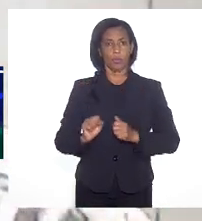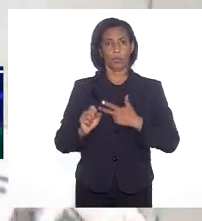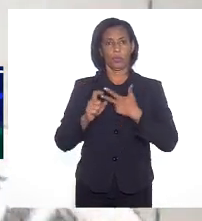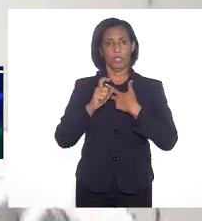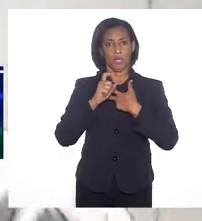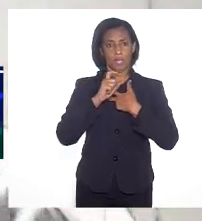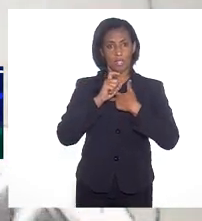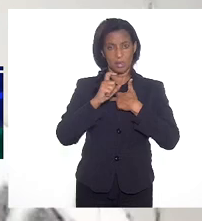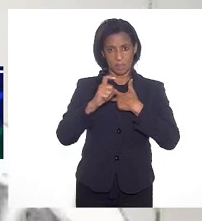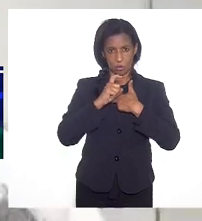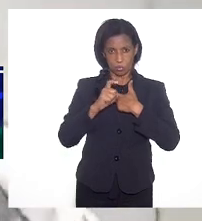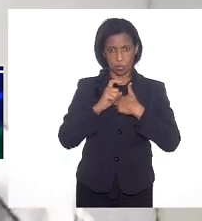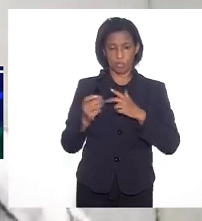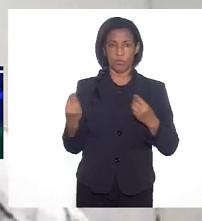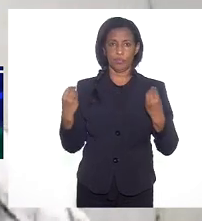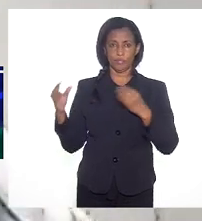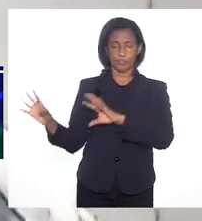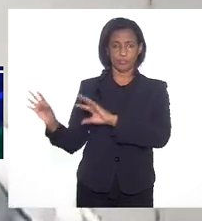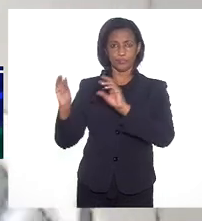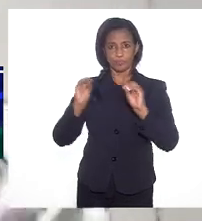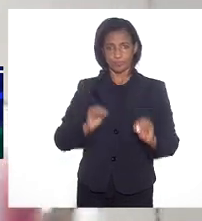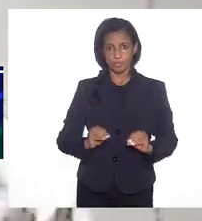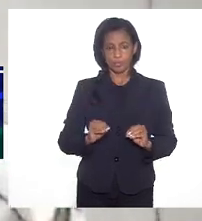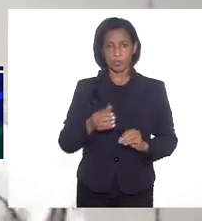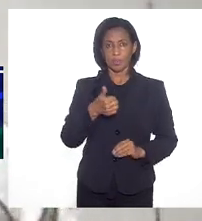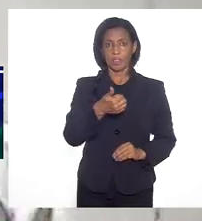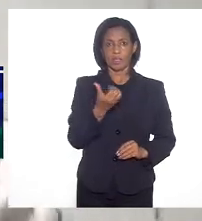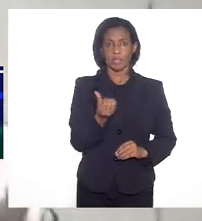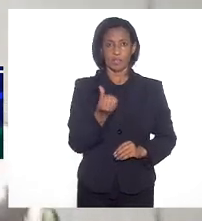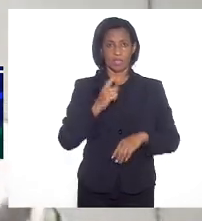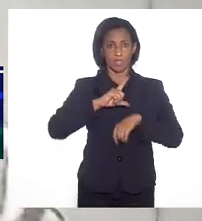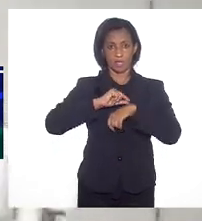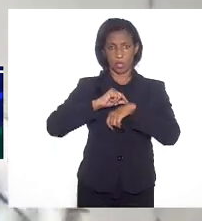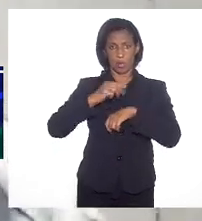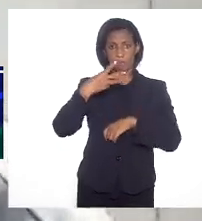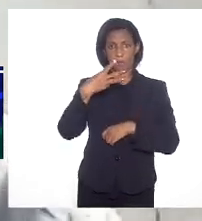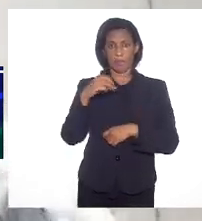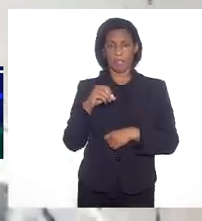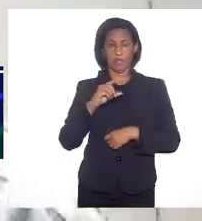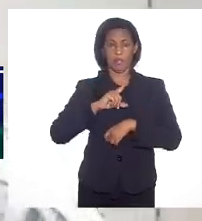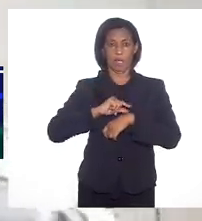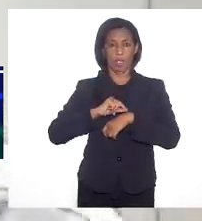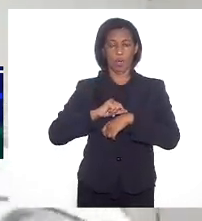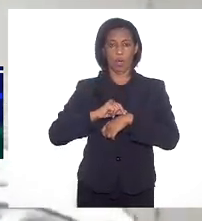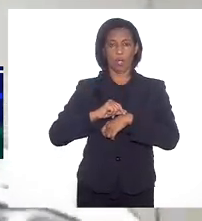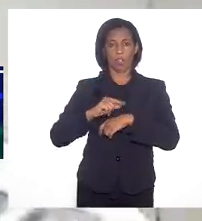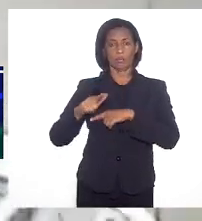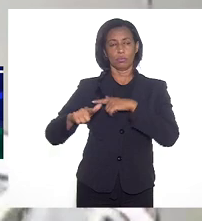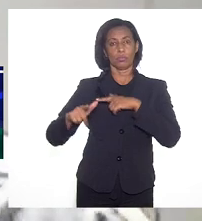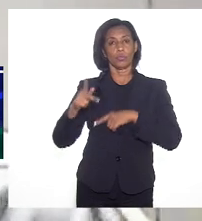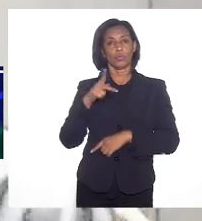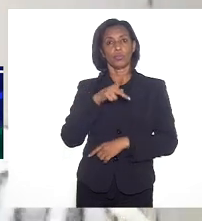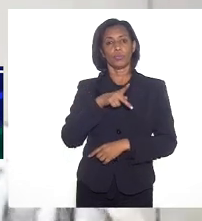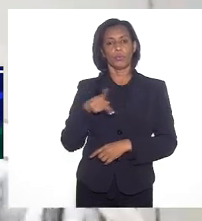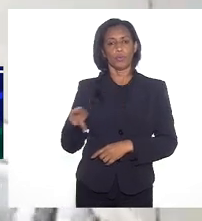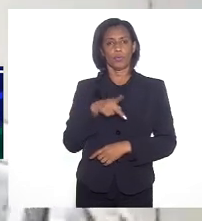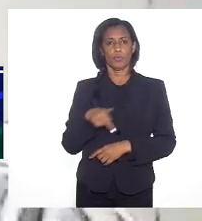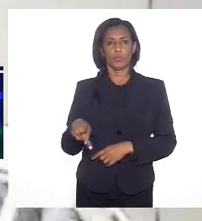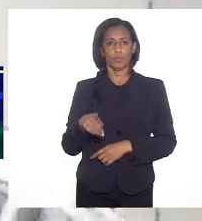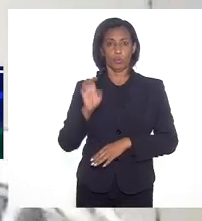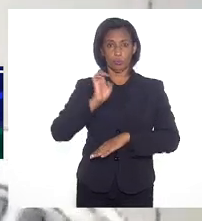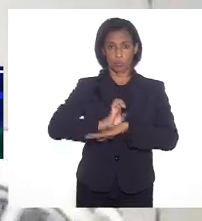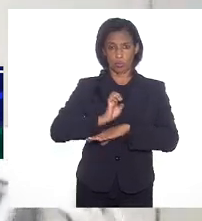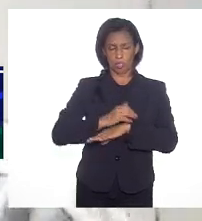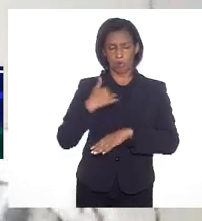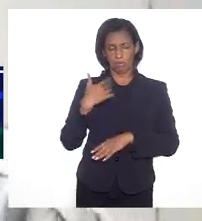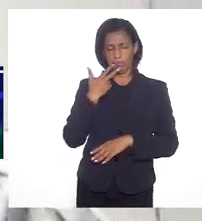possibilitar a migração de 16 horas para 30 horas dos professores da rede estadual eu quero declarar aqui o meu